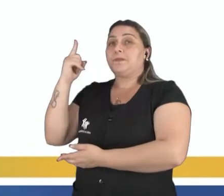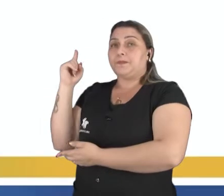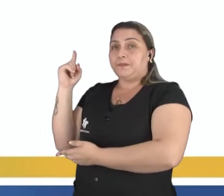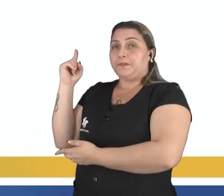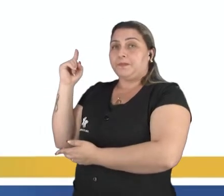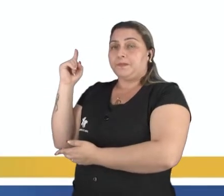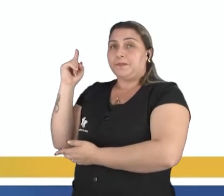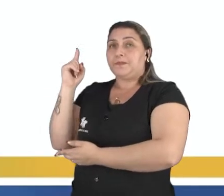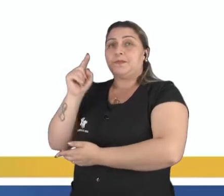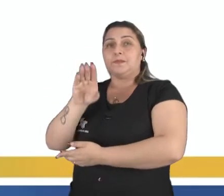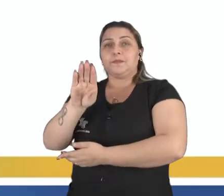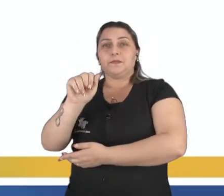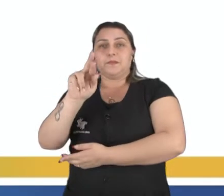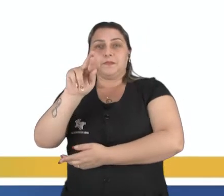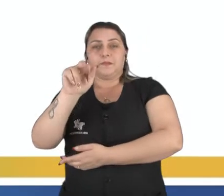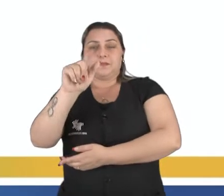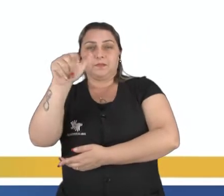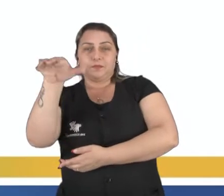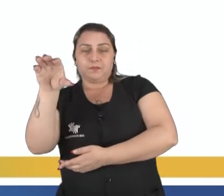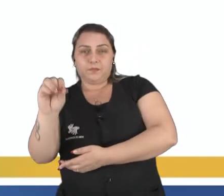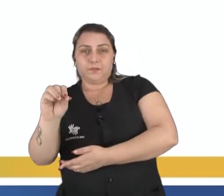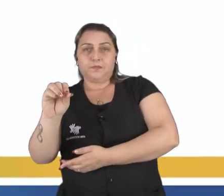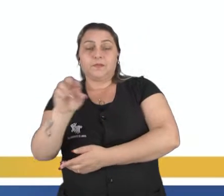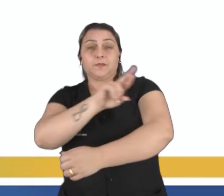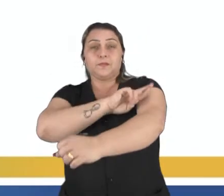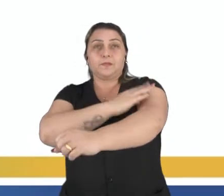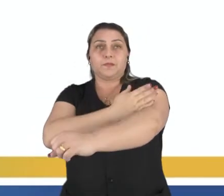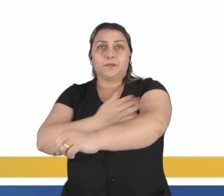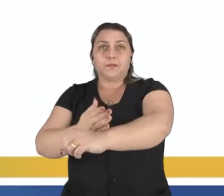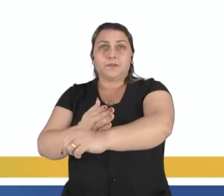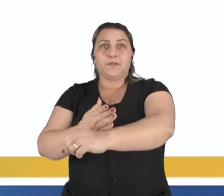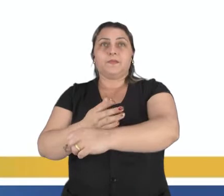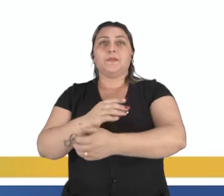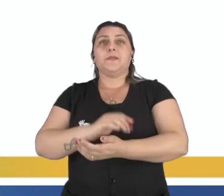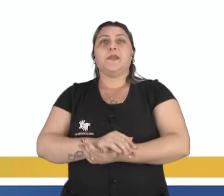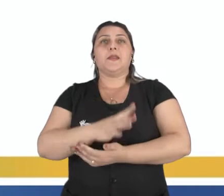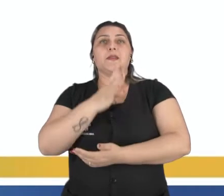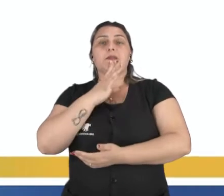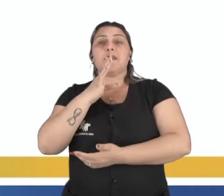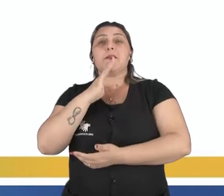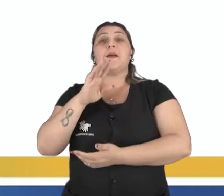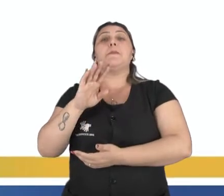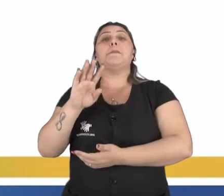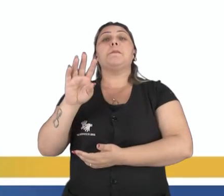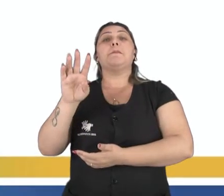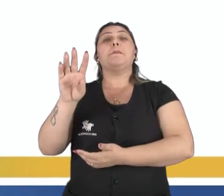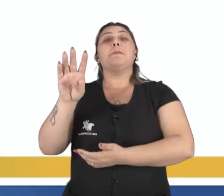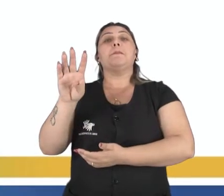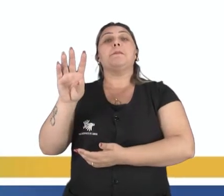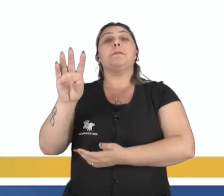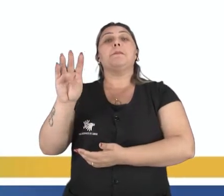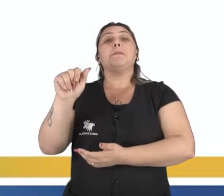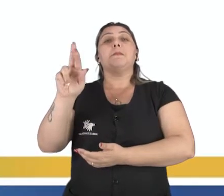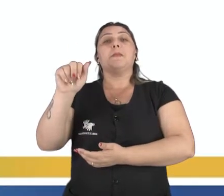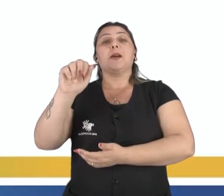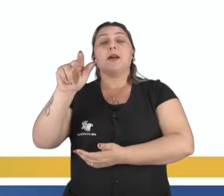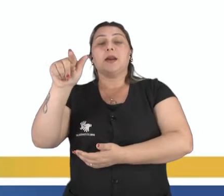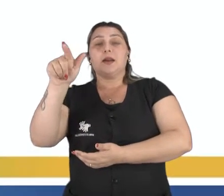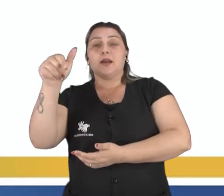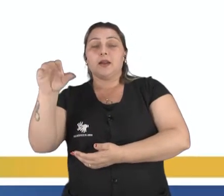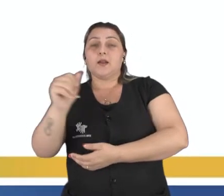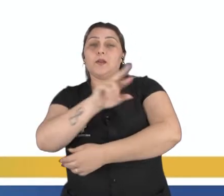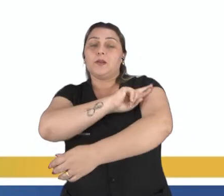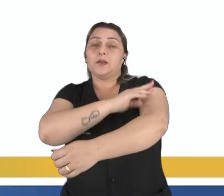importante, né, que é o Barão do Rio Branco, né, José Maria da Silva Paranhos, conhecido como Barão do Rio Branco, que mesmo lá no Rio de Janeiro,